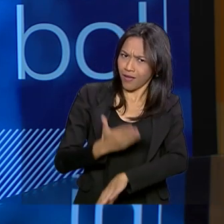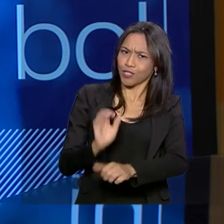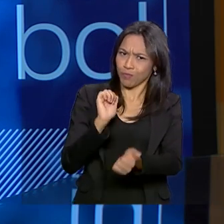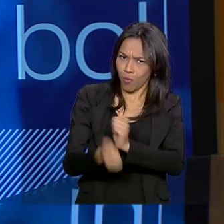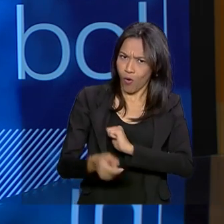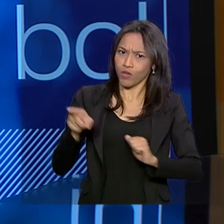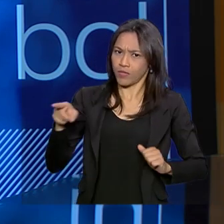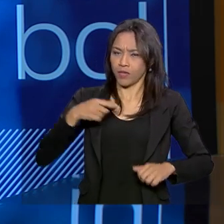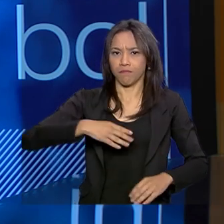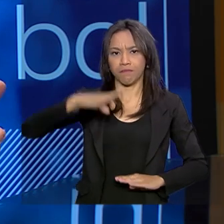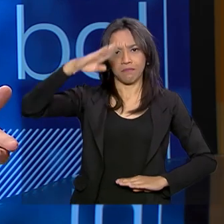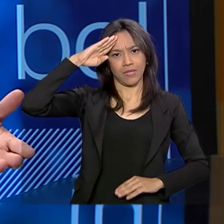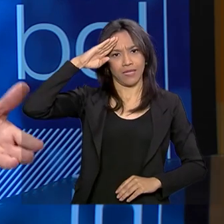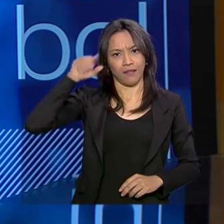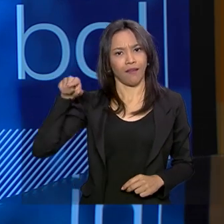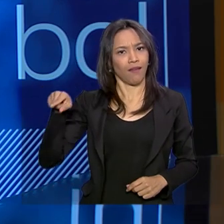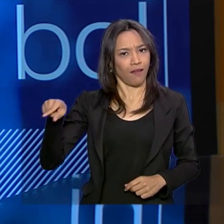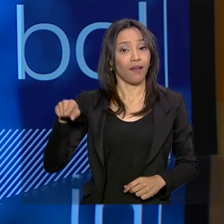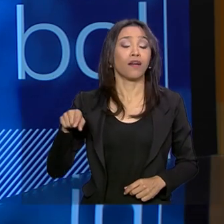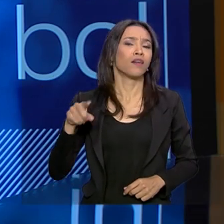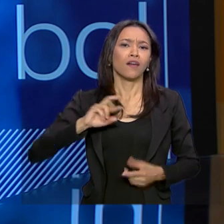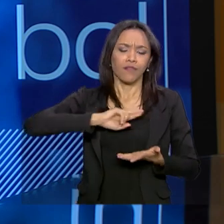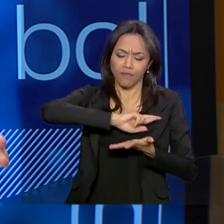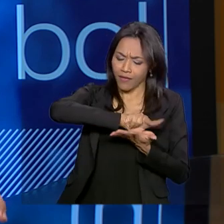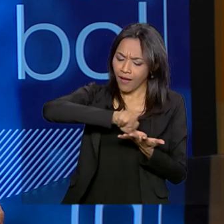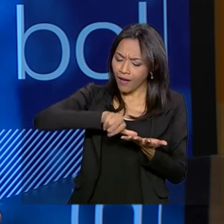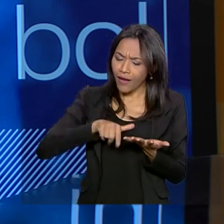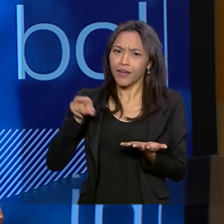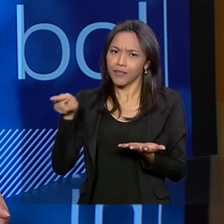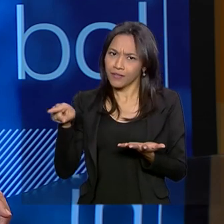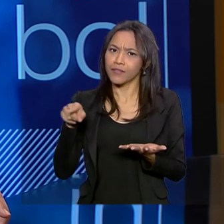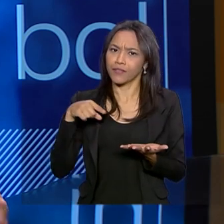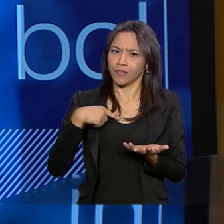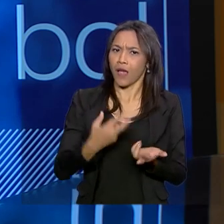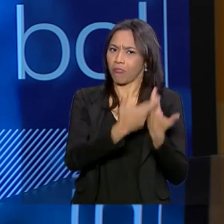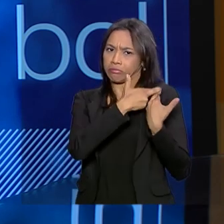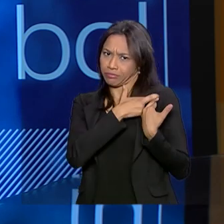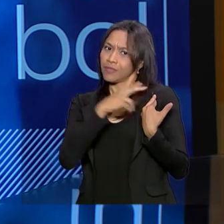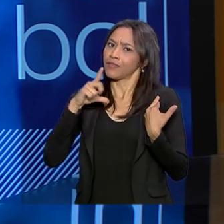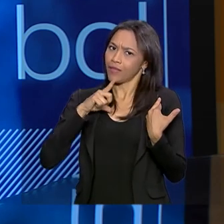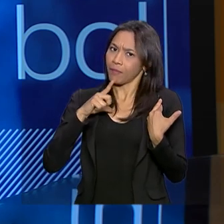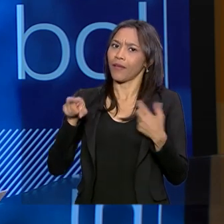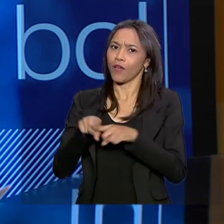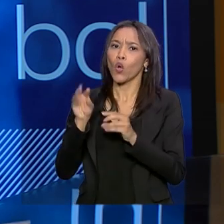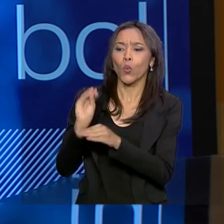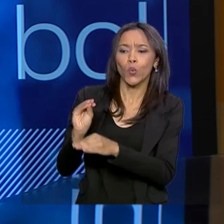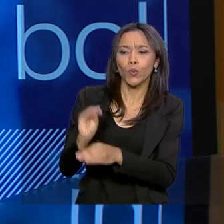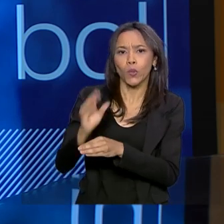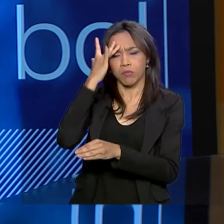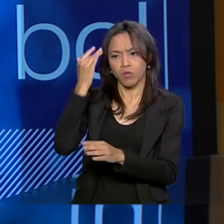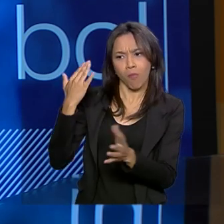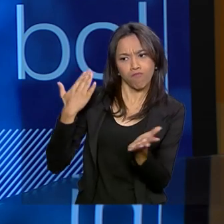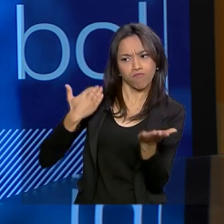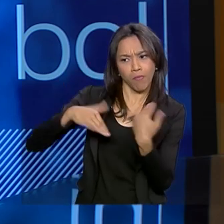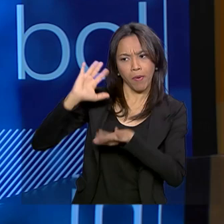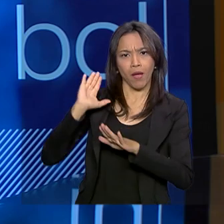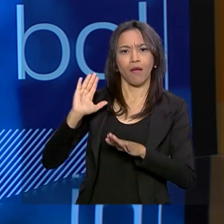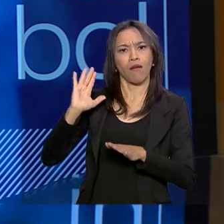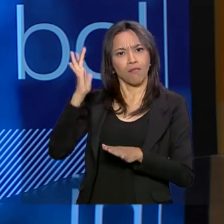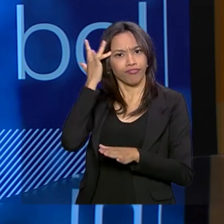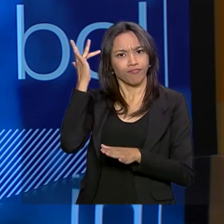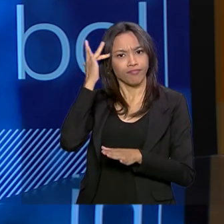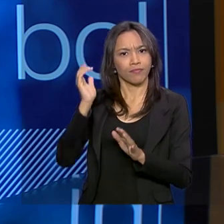do Exército, entre outras funções ali no Exército, cuidou dessa questão do alto rendimento dos militares.